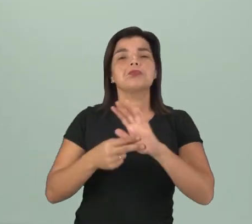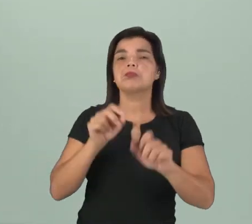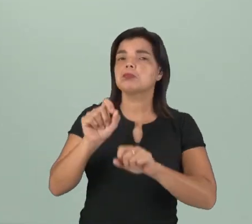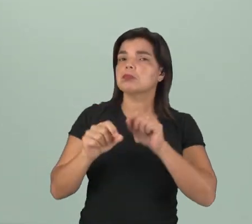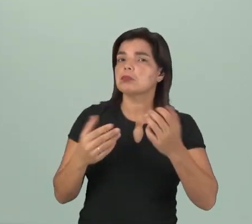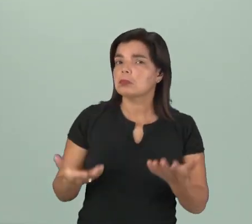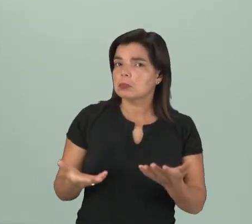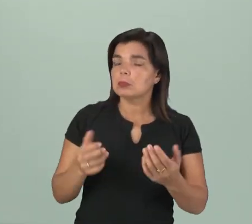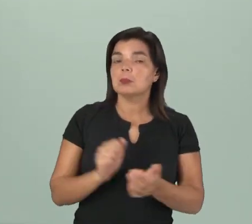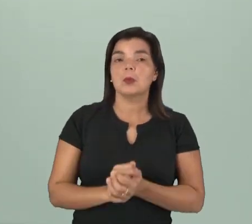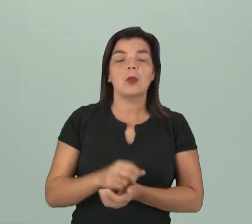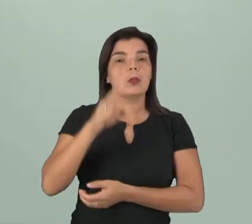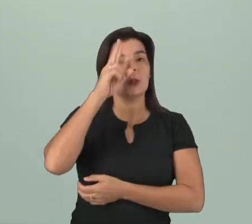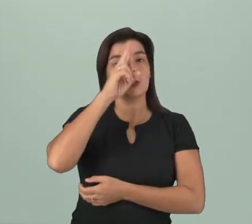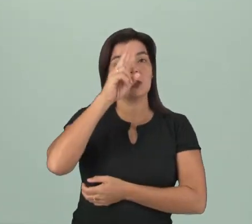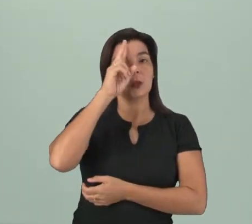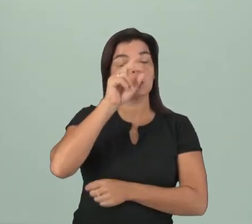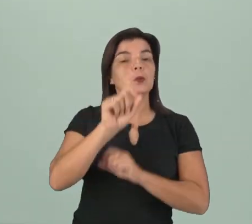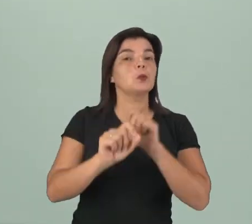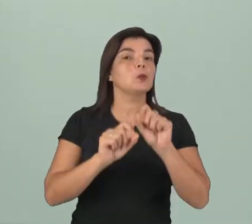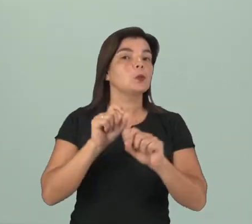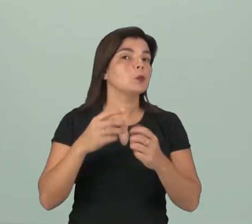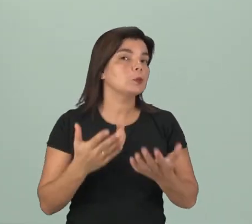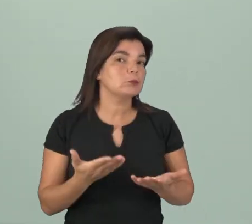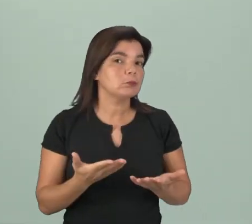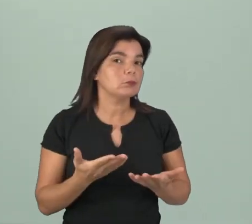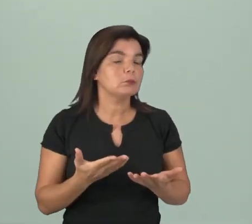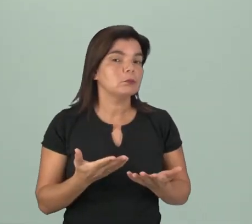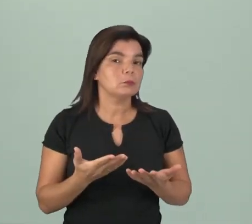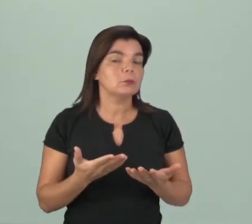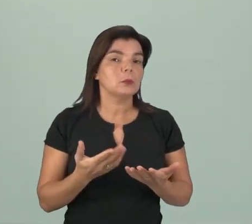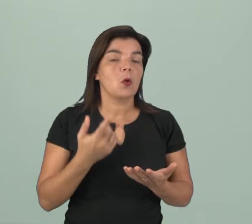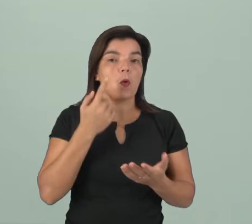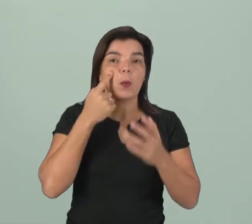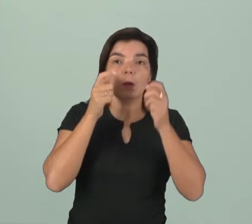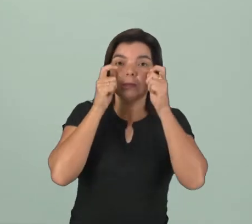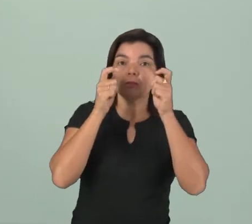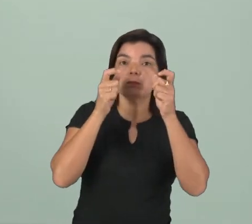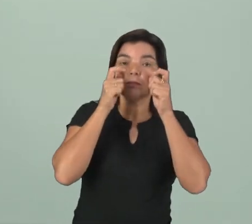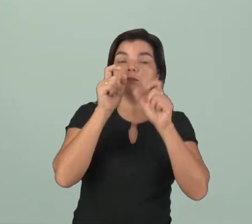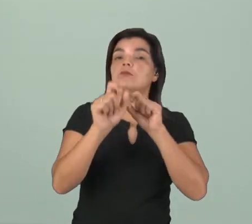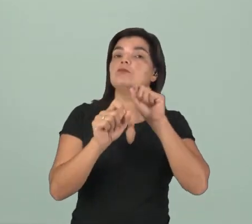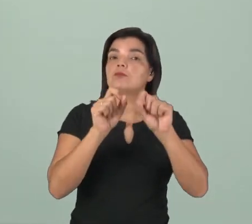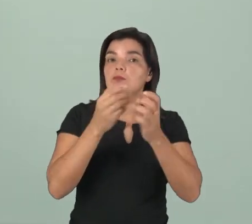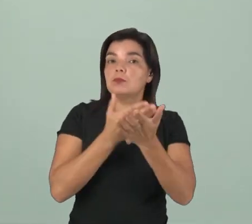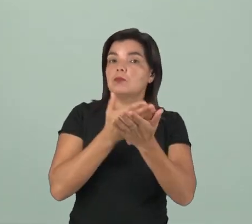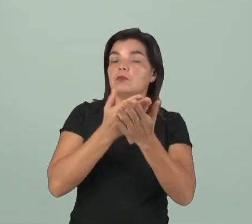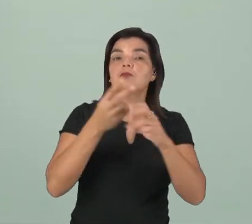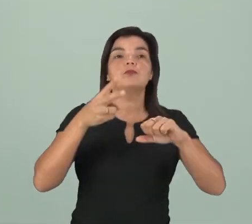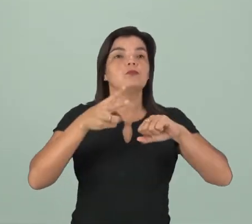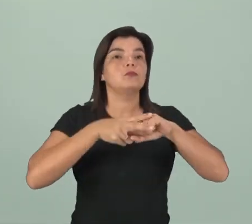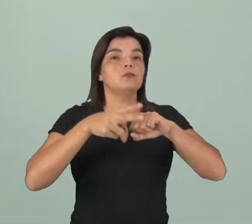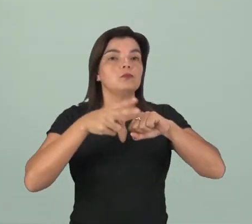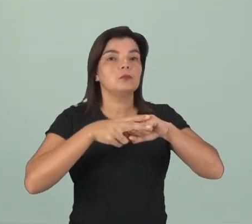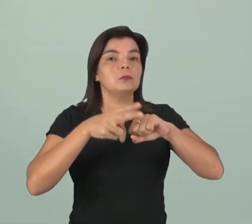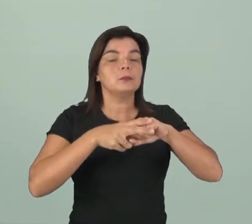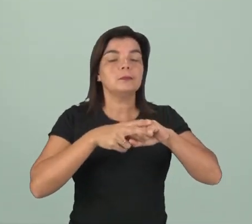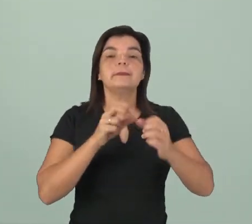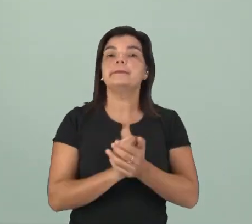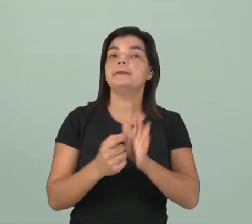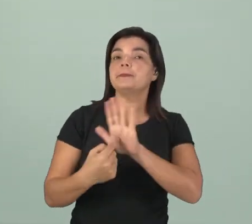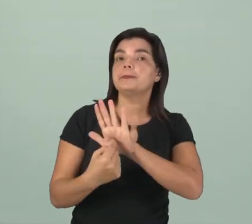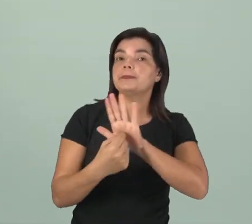gerúndio, eu tenho que lembrar, né? Ou me atentar à questão mesmo inicial do verbo. O verbo ele